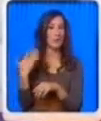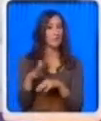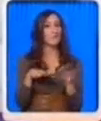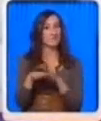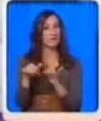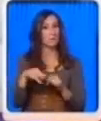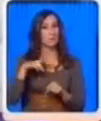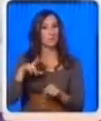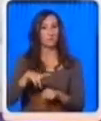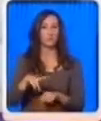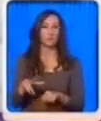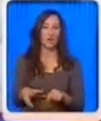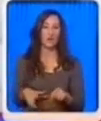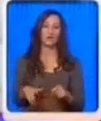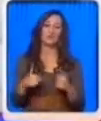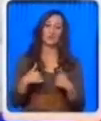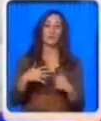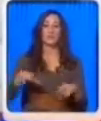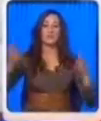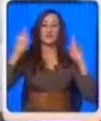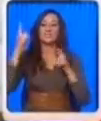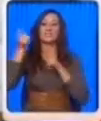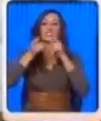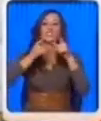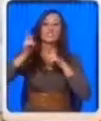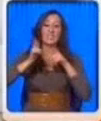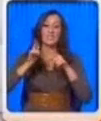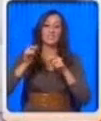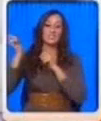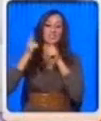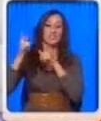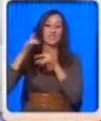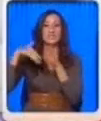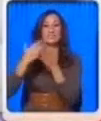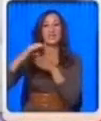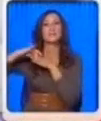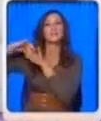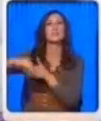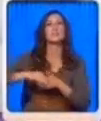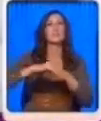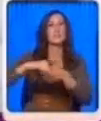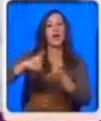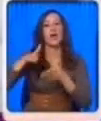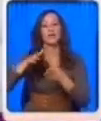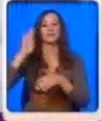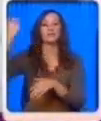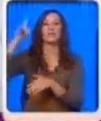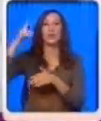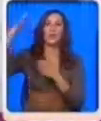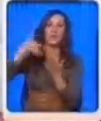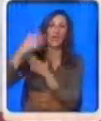fazer, quero desejar uma estrela, ou seja, que a estrela vos ajude e que o sol